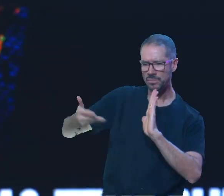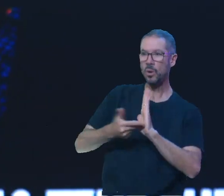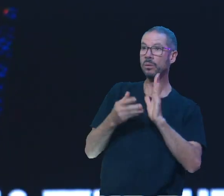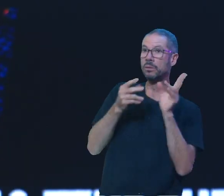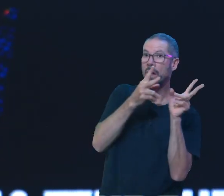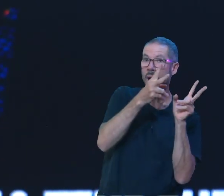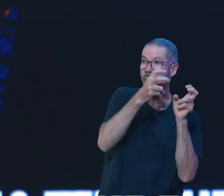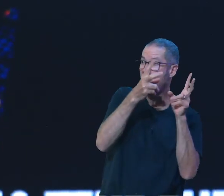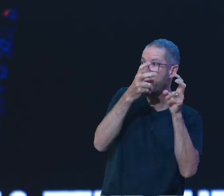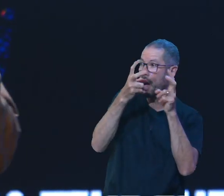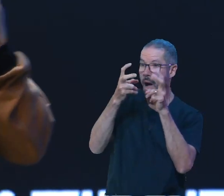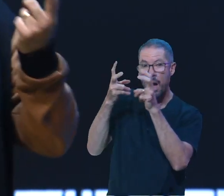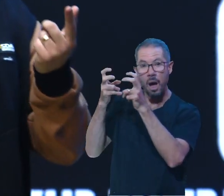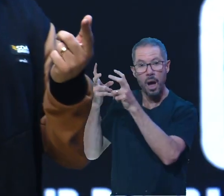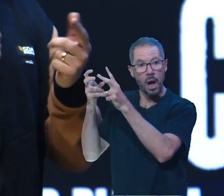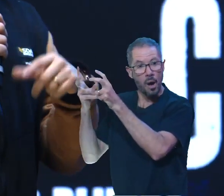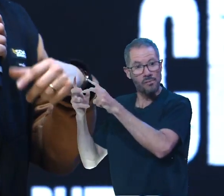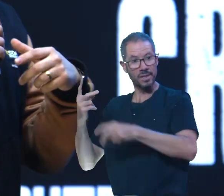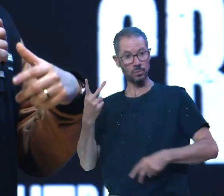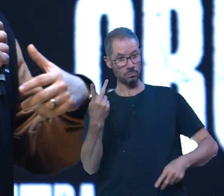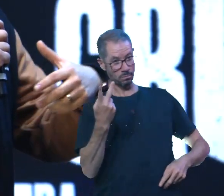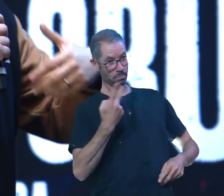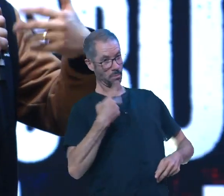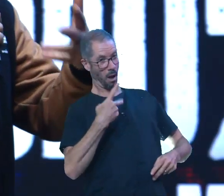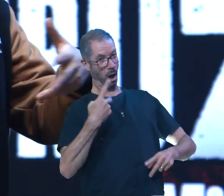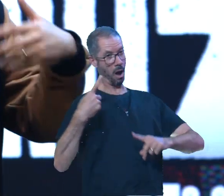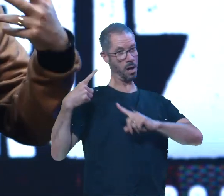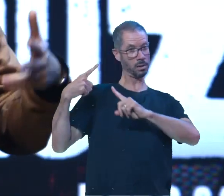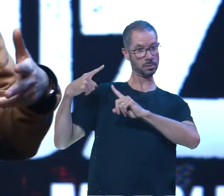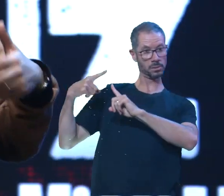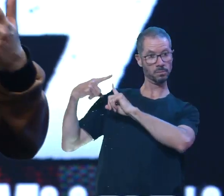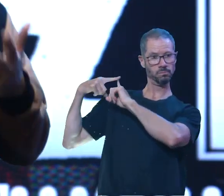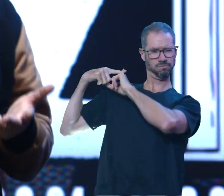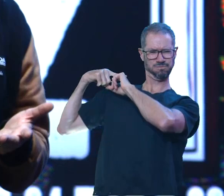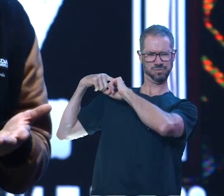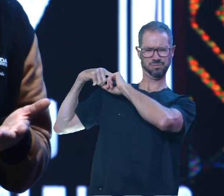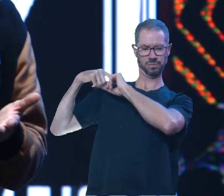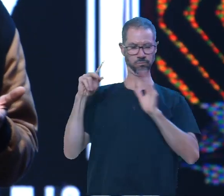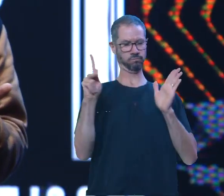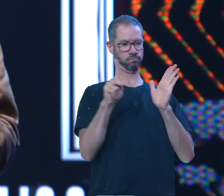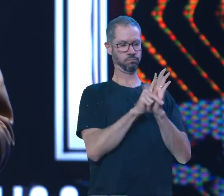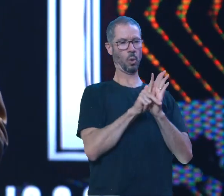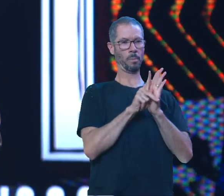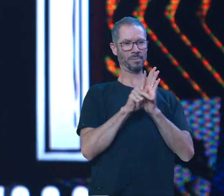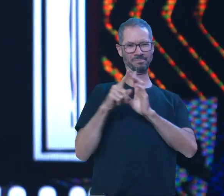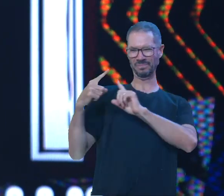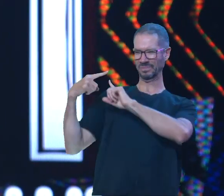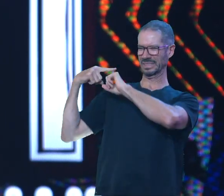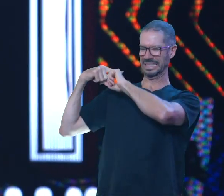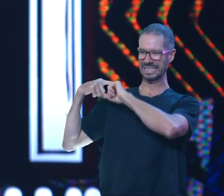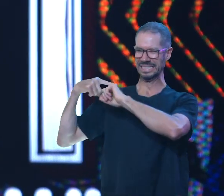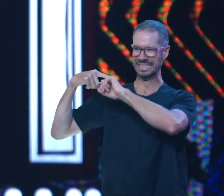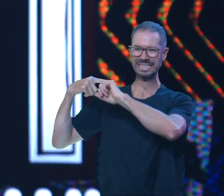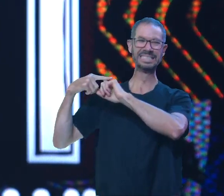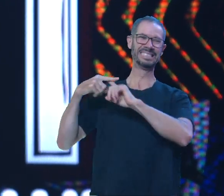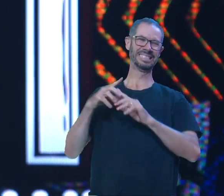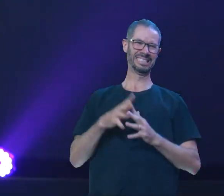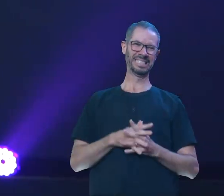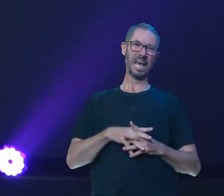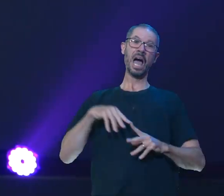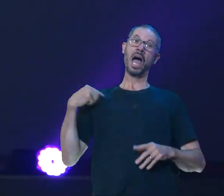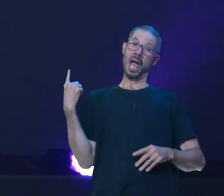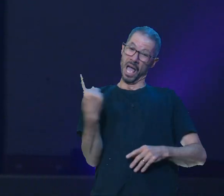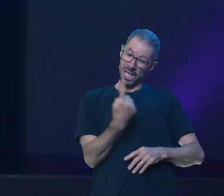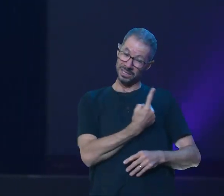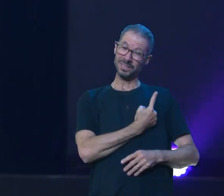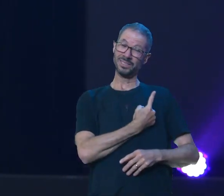vendo. Da mesma maneira, comigo e com você, quando nós carregamos as nossas próprias cruzes, credo, a